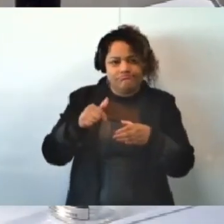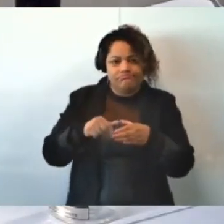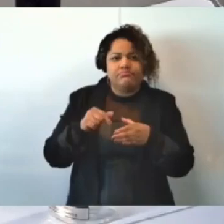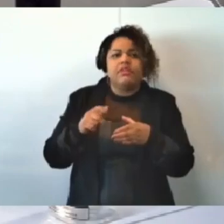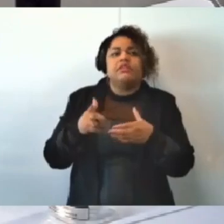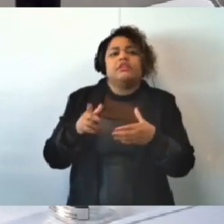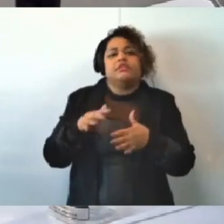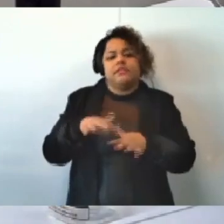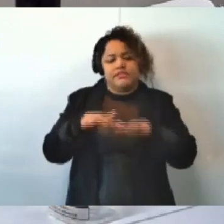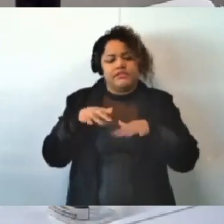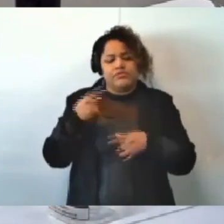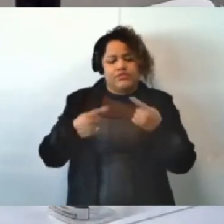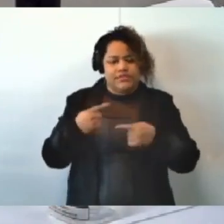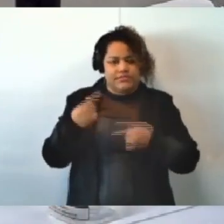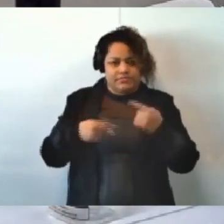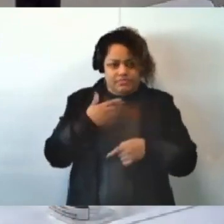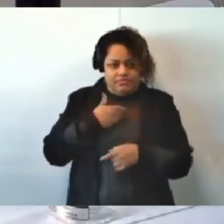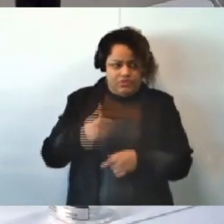Melhor assim, né?